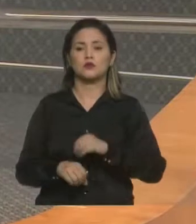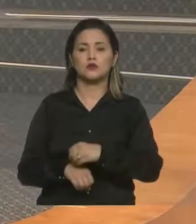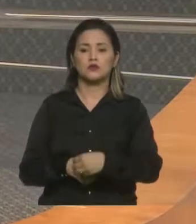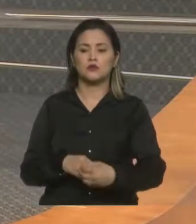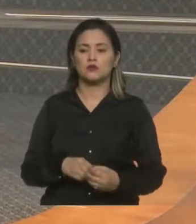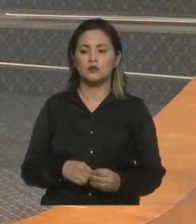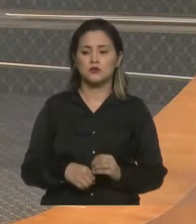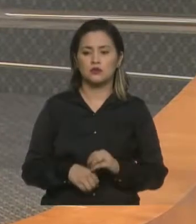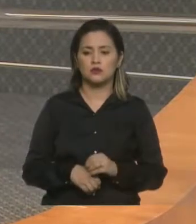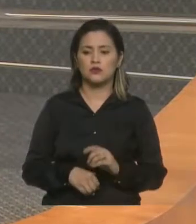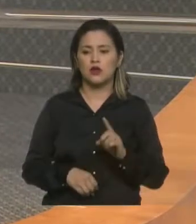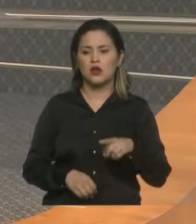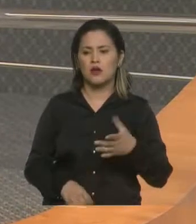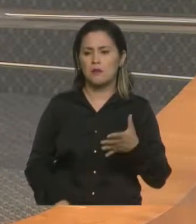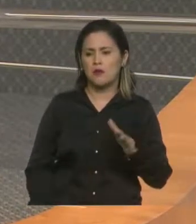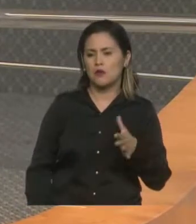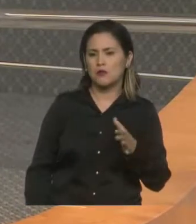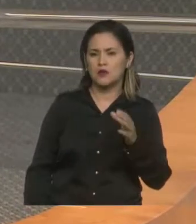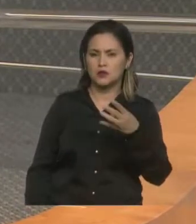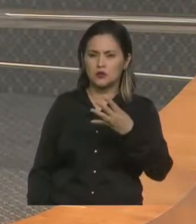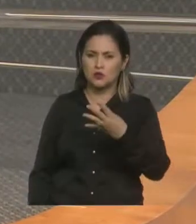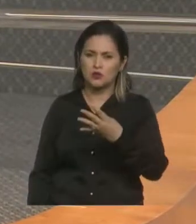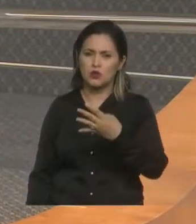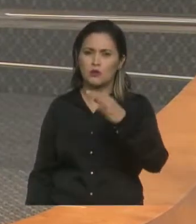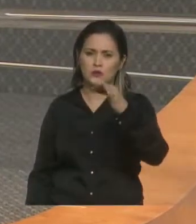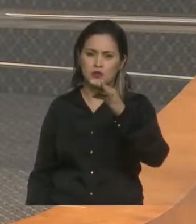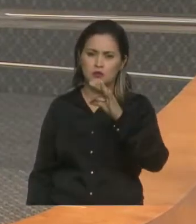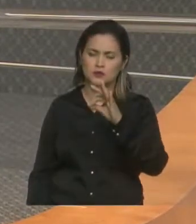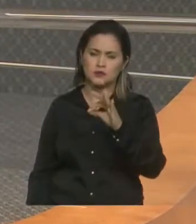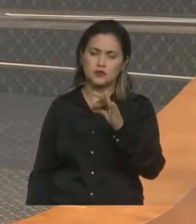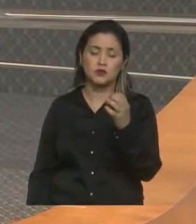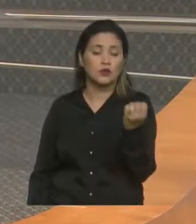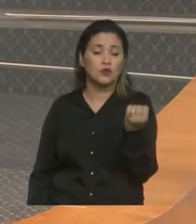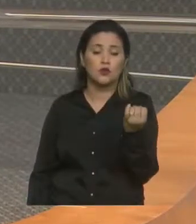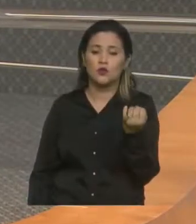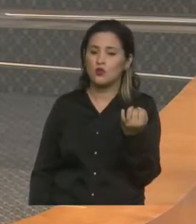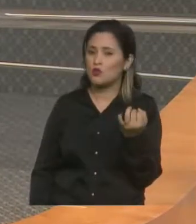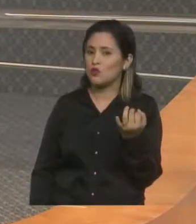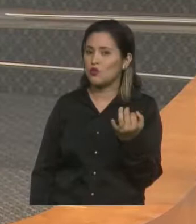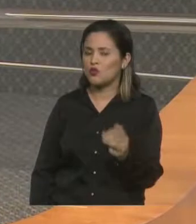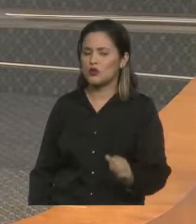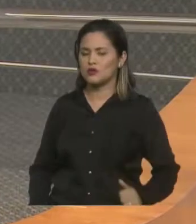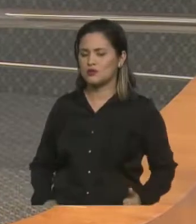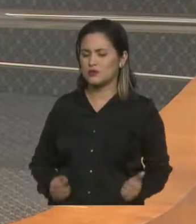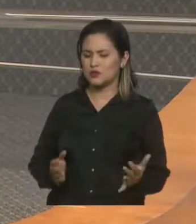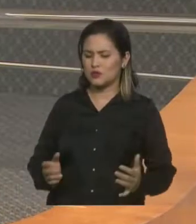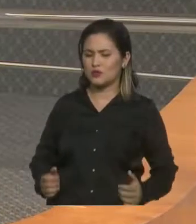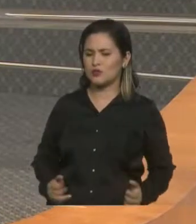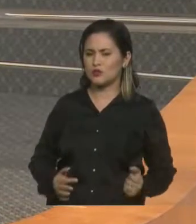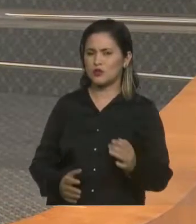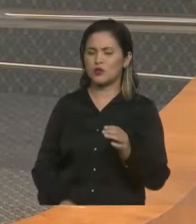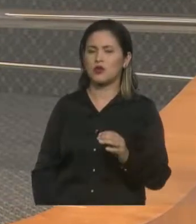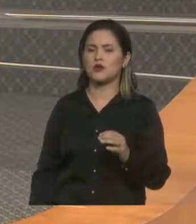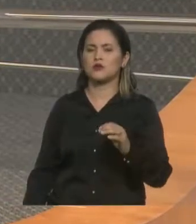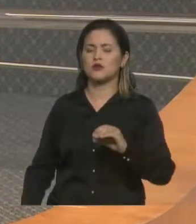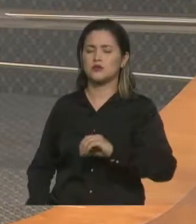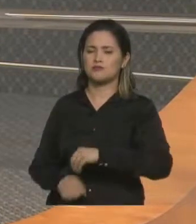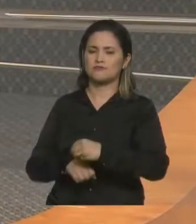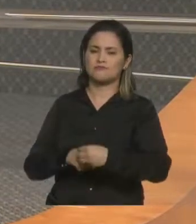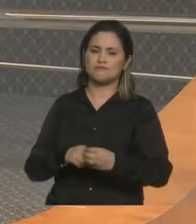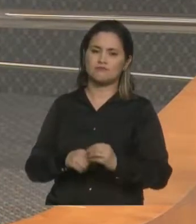menos 4% do que o Estado do Maranhão investe em oncologia. São investidos anualmente mais